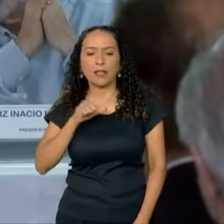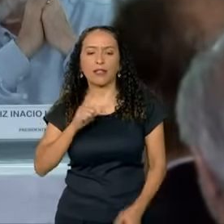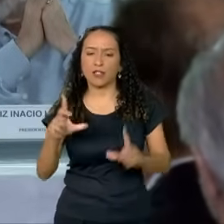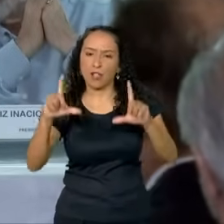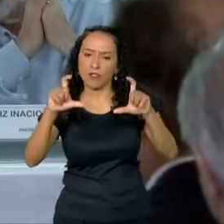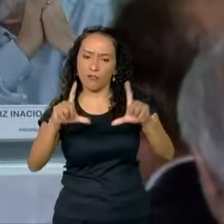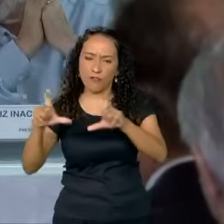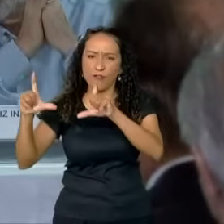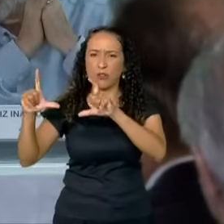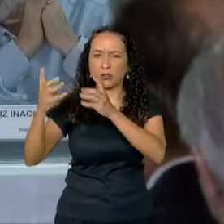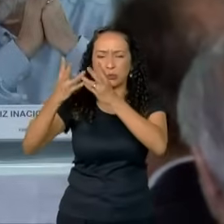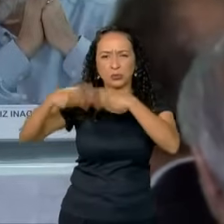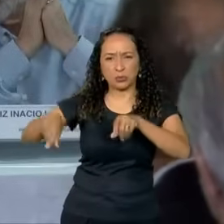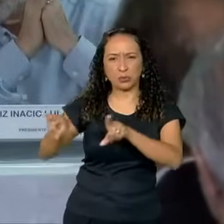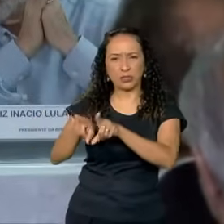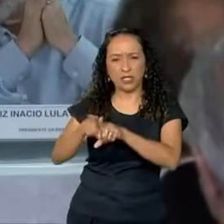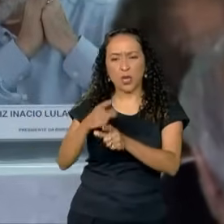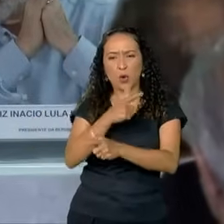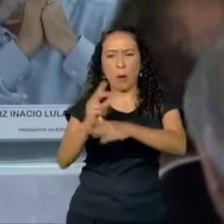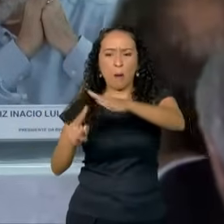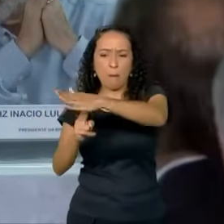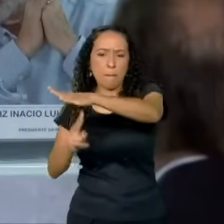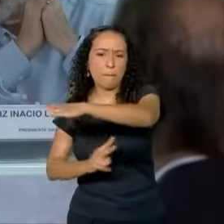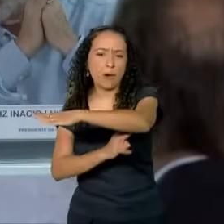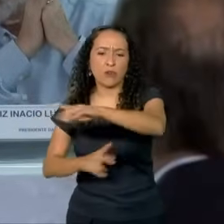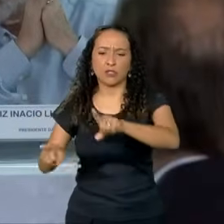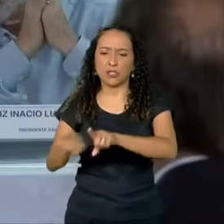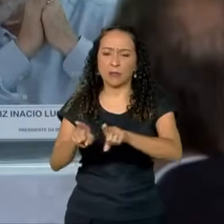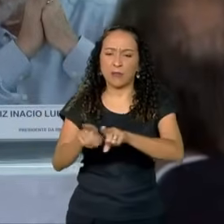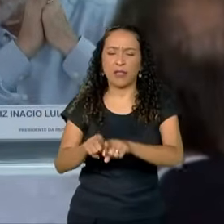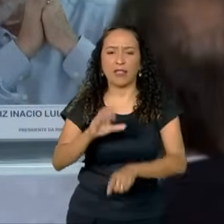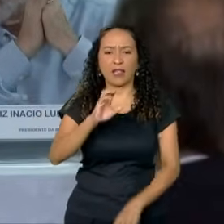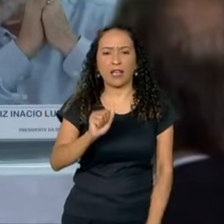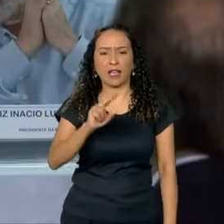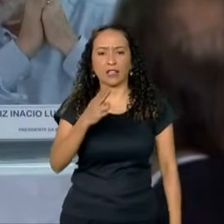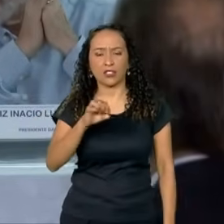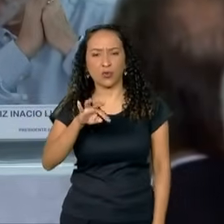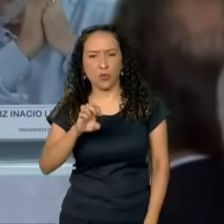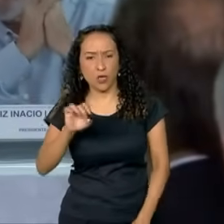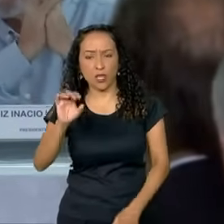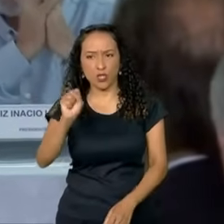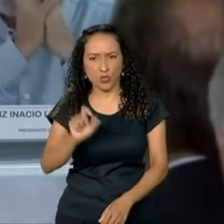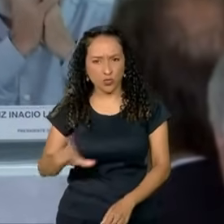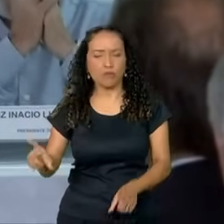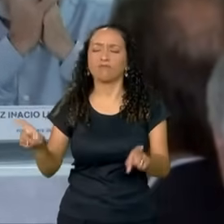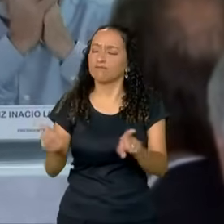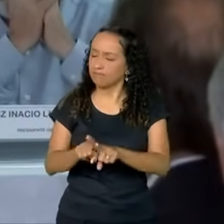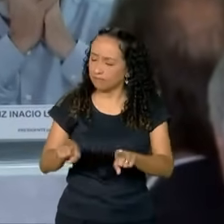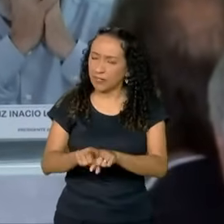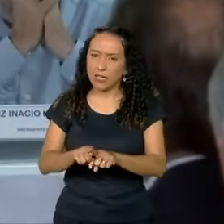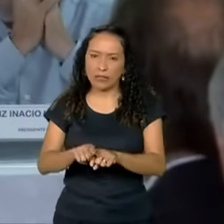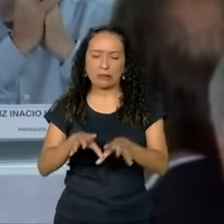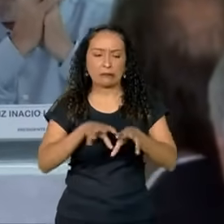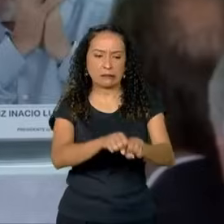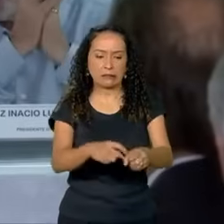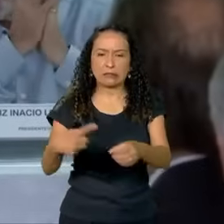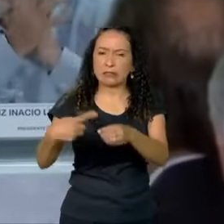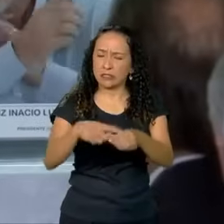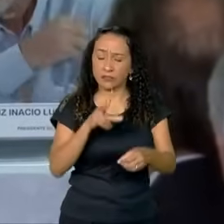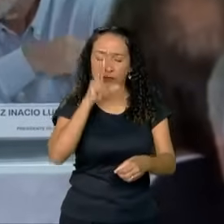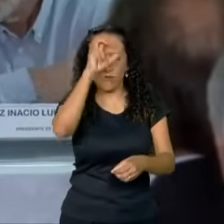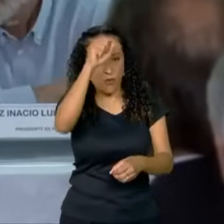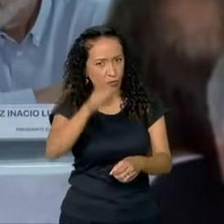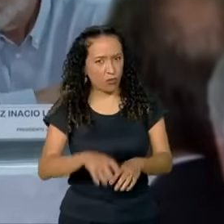já de estragos, depois outras pontes em Santa Maria, Cachoeira do Sul, lá também atingindo a cidade